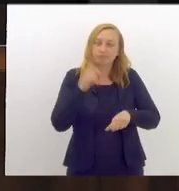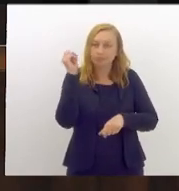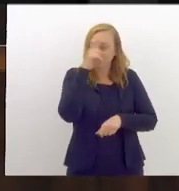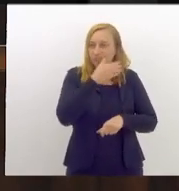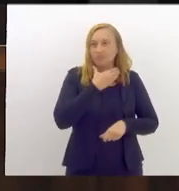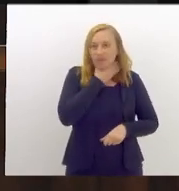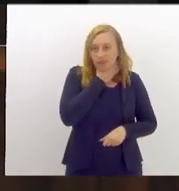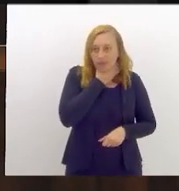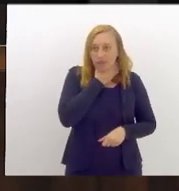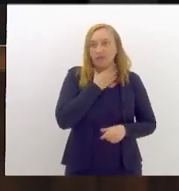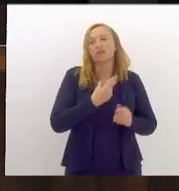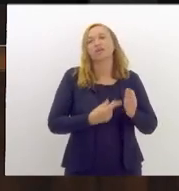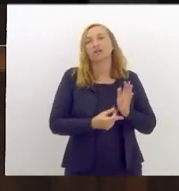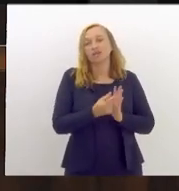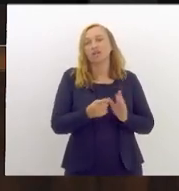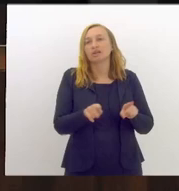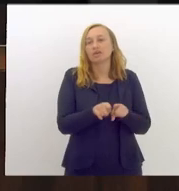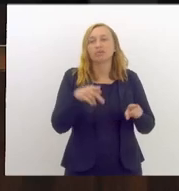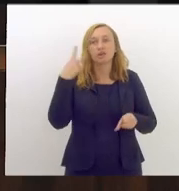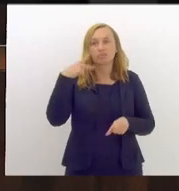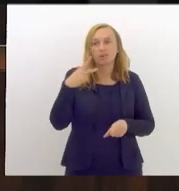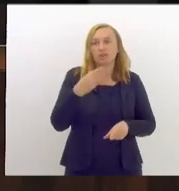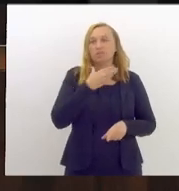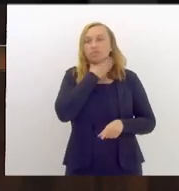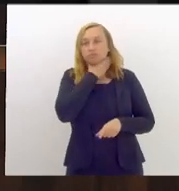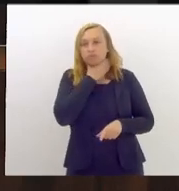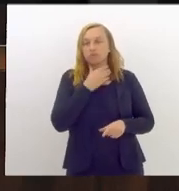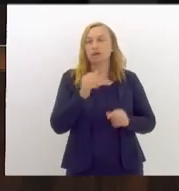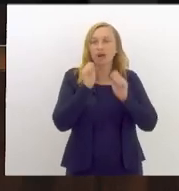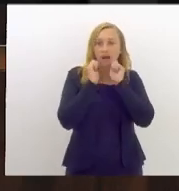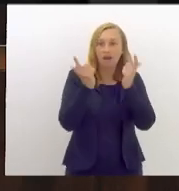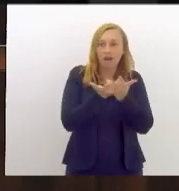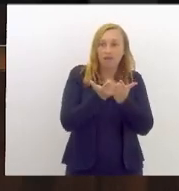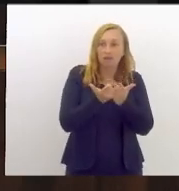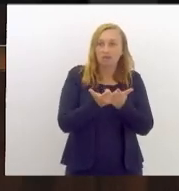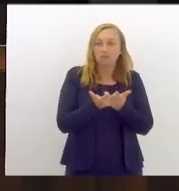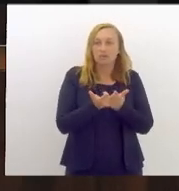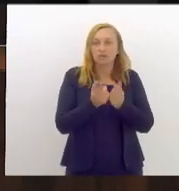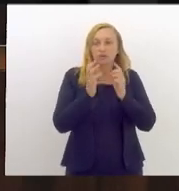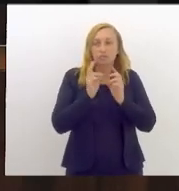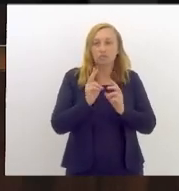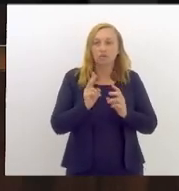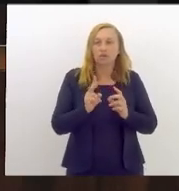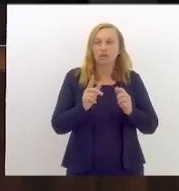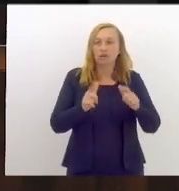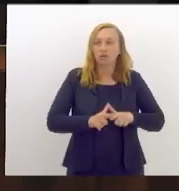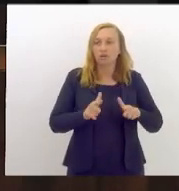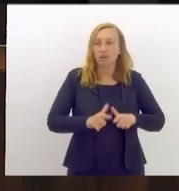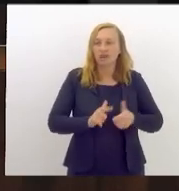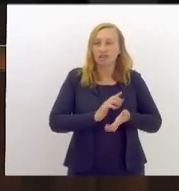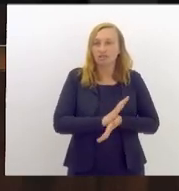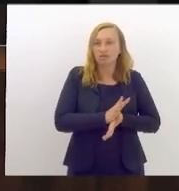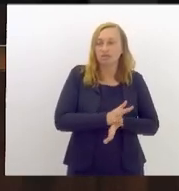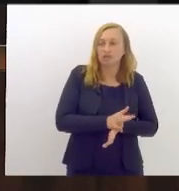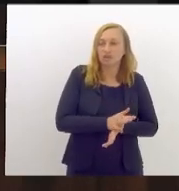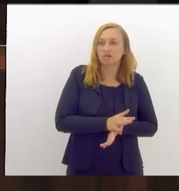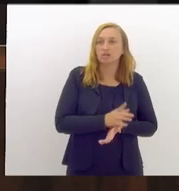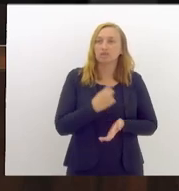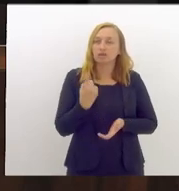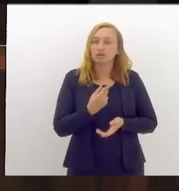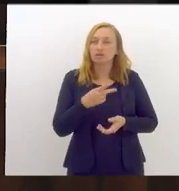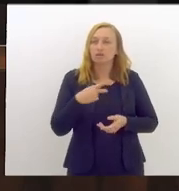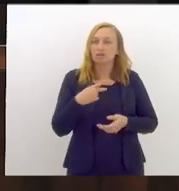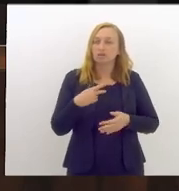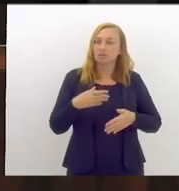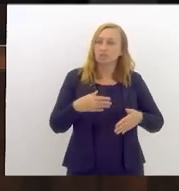financeira dura mas também numa crise política onde a assembleia era o olho do furacão a gente tá fazendo